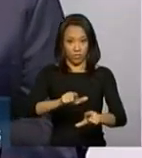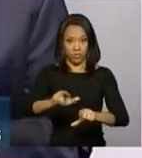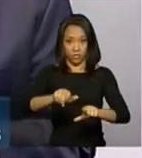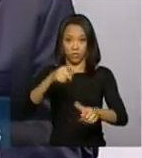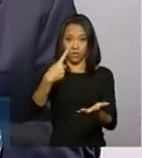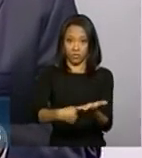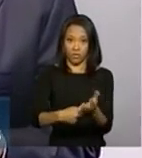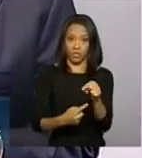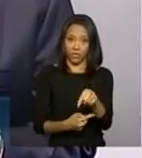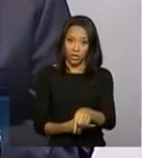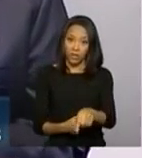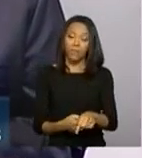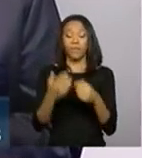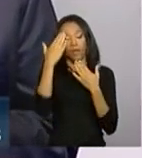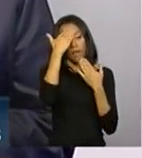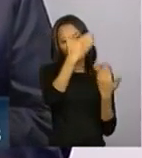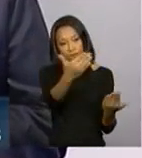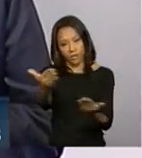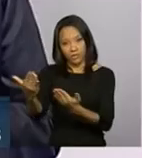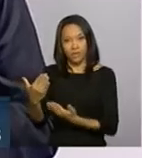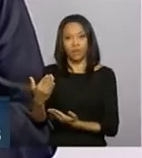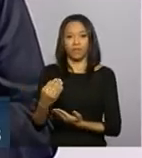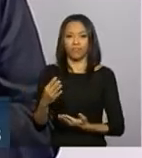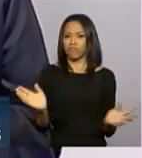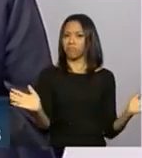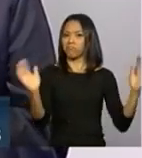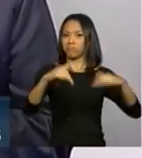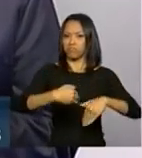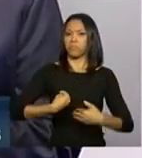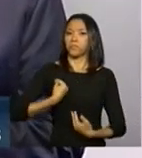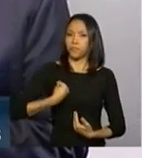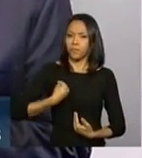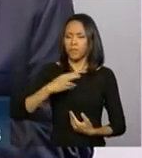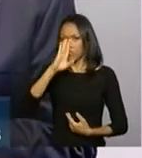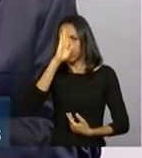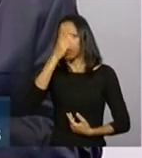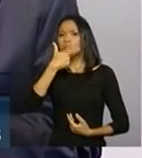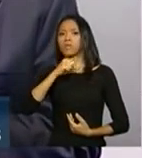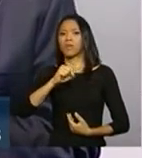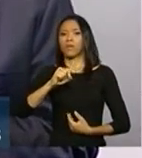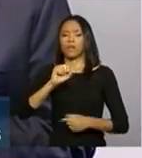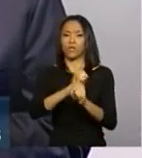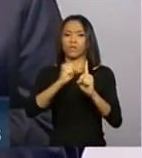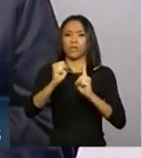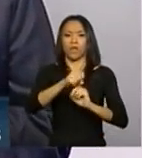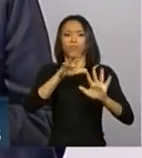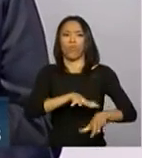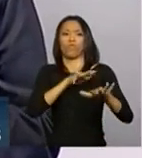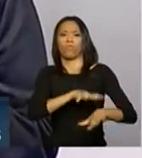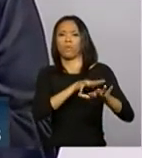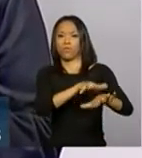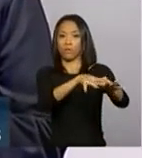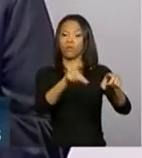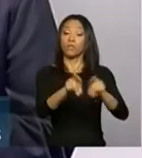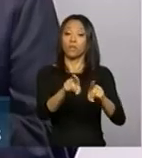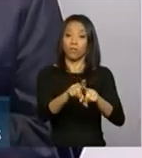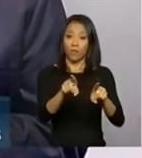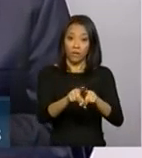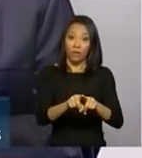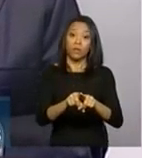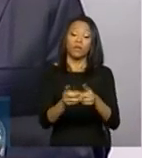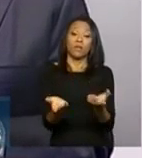agradecer a presença de todos, em especial aqui dos movimentos, movimentos sociais, integrantes do Conselho